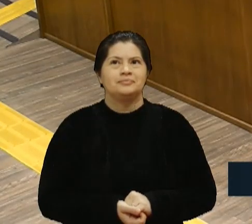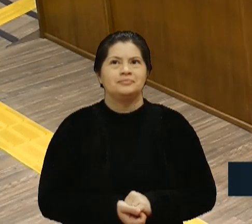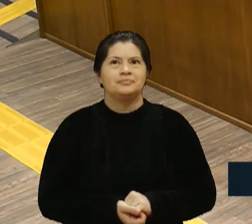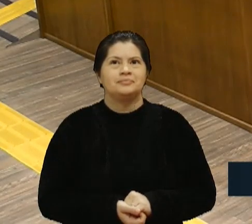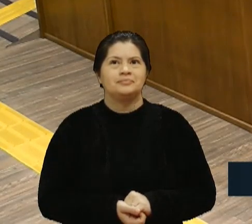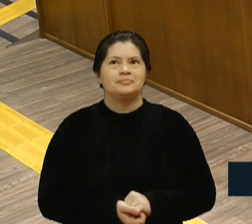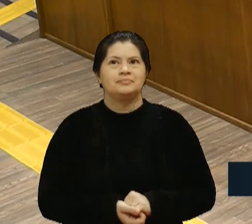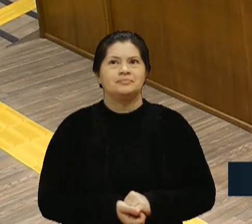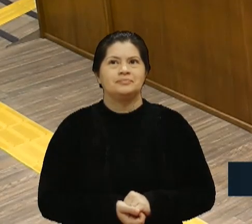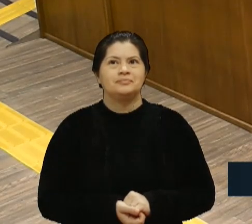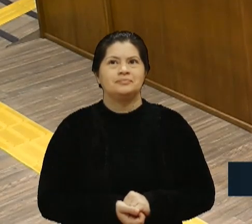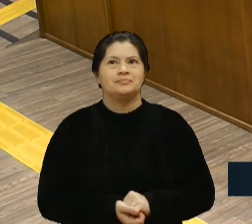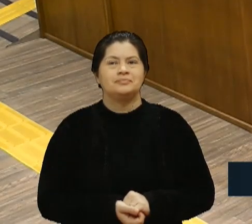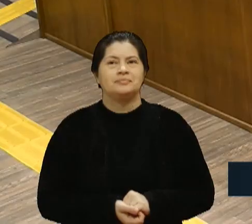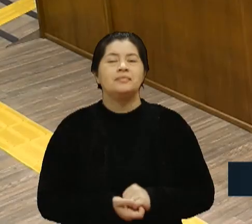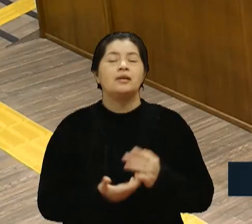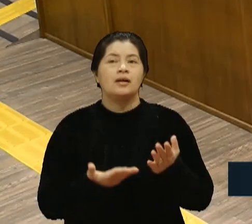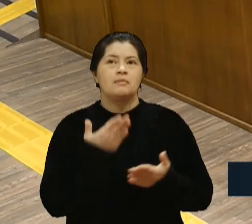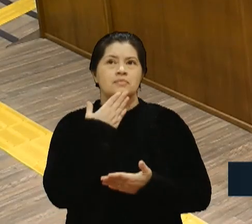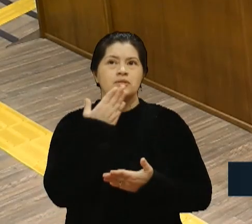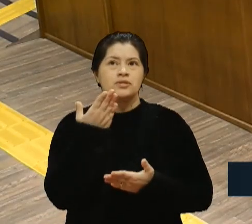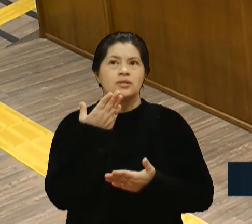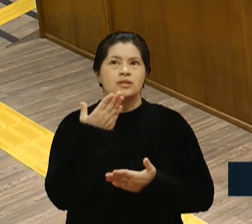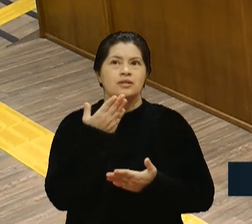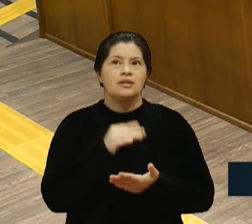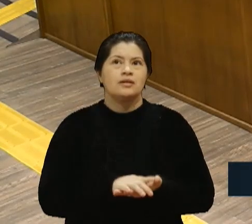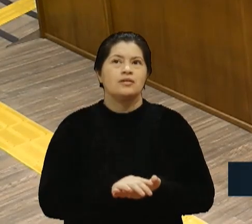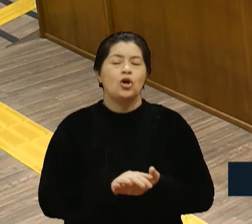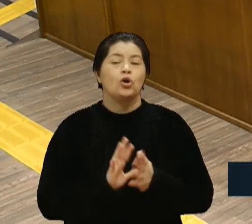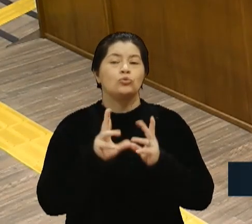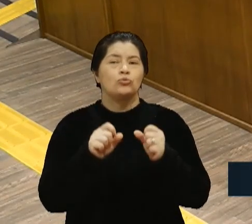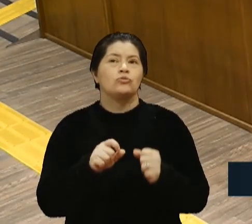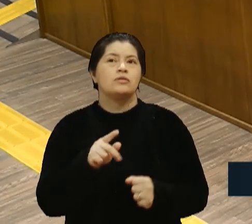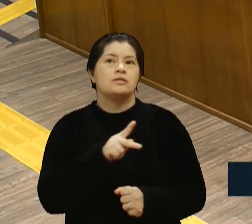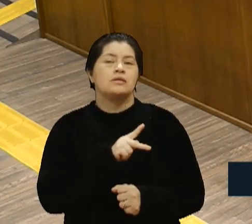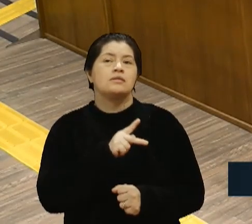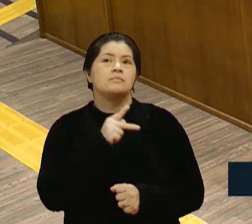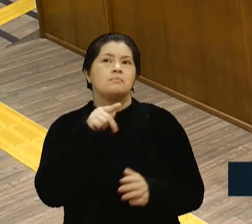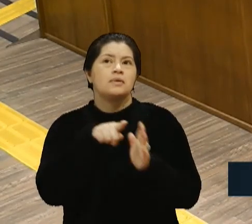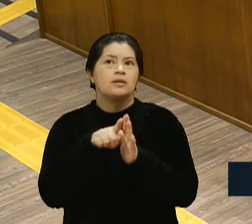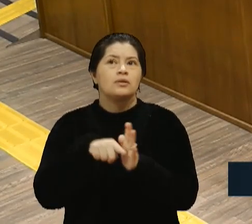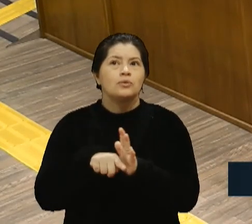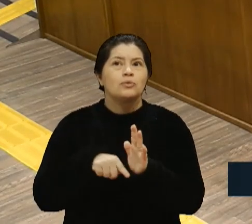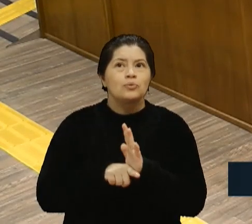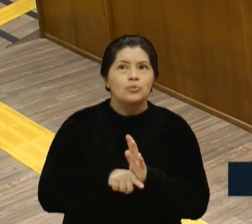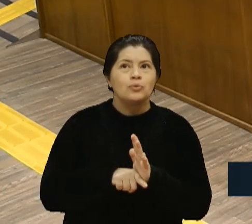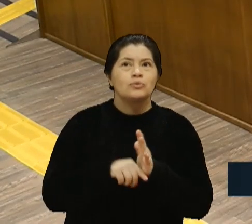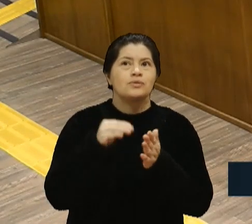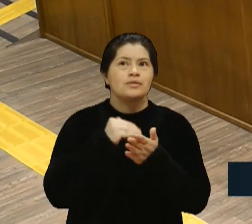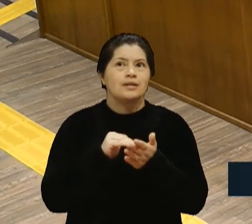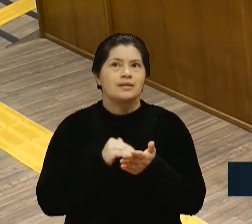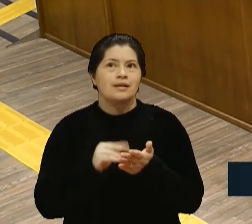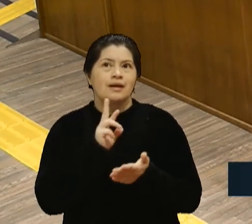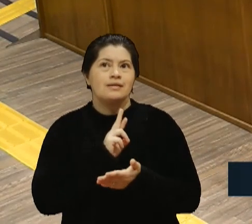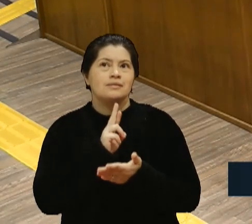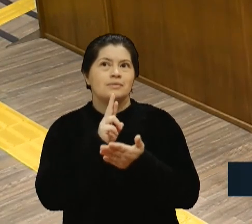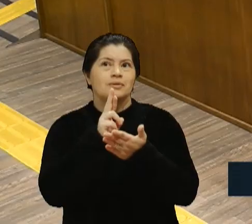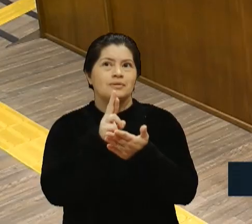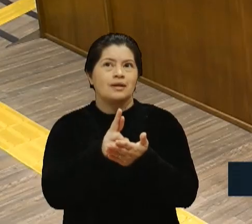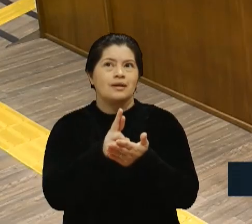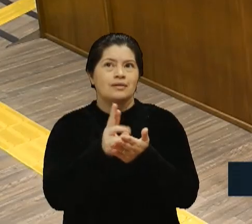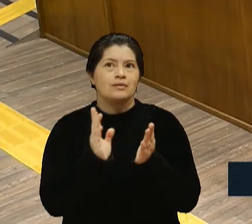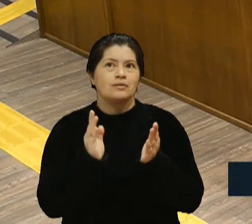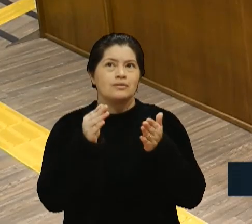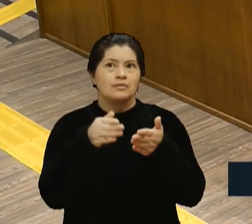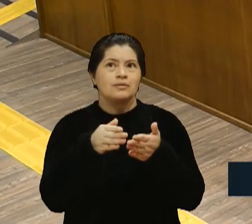Uma questão de ordem, presidente. Vou requerer a Vossa Excelência que defira que todas as perguntas sejam feitas para posteriormente o secretário respondê-las, objetivando